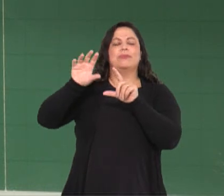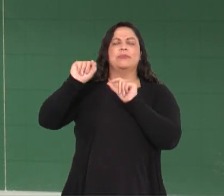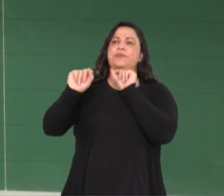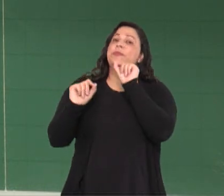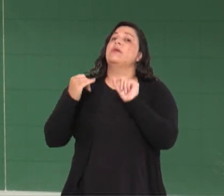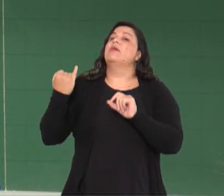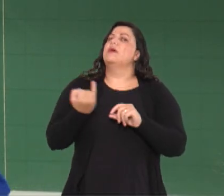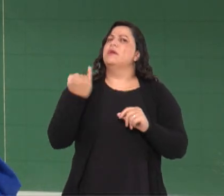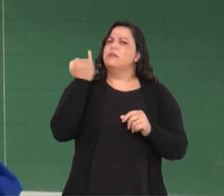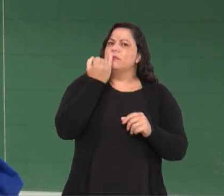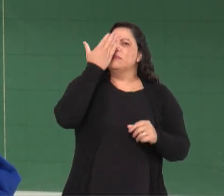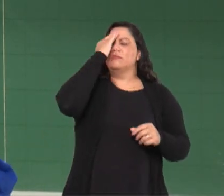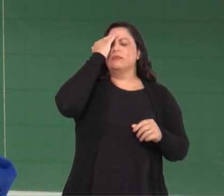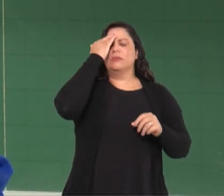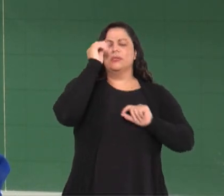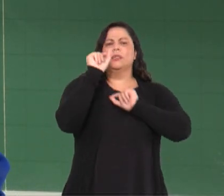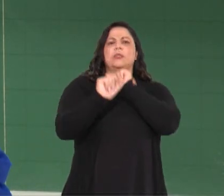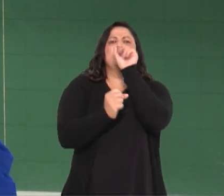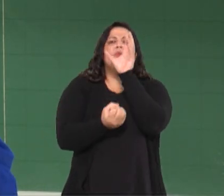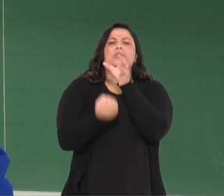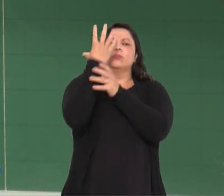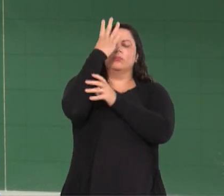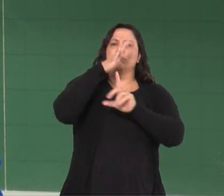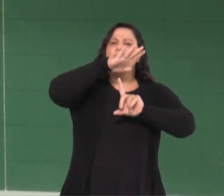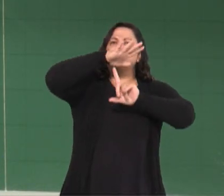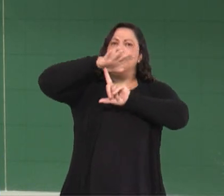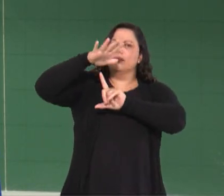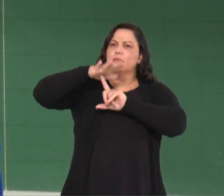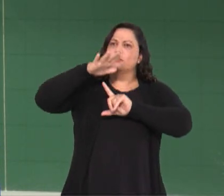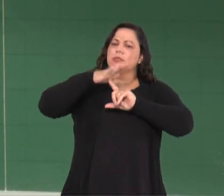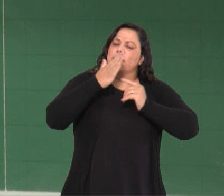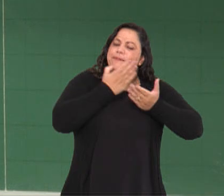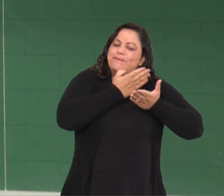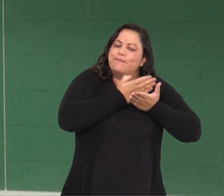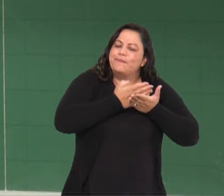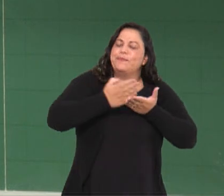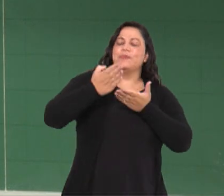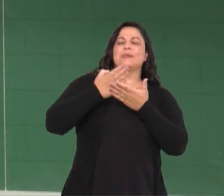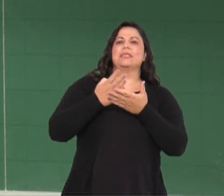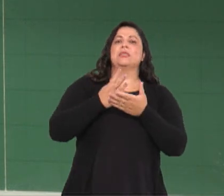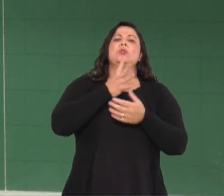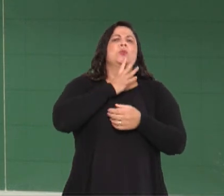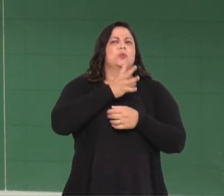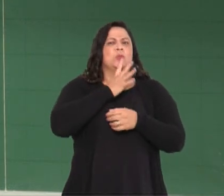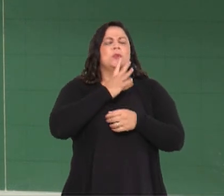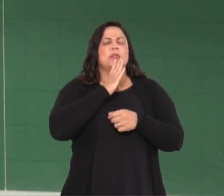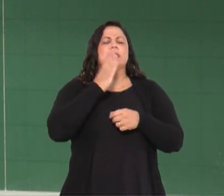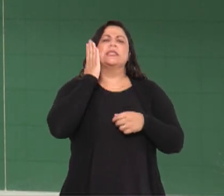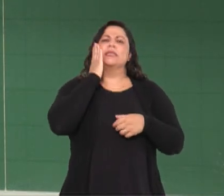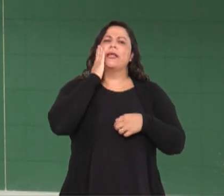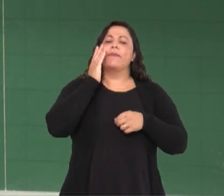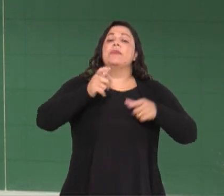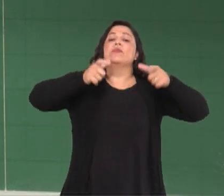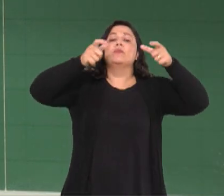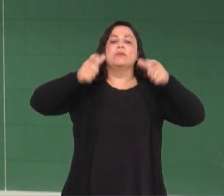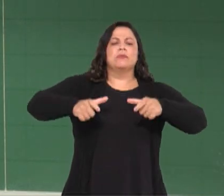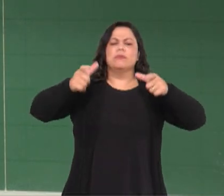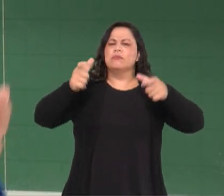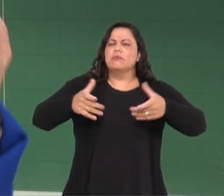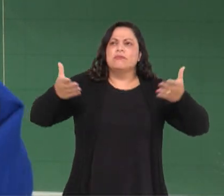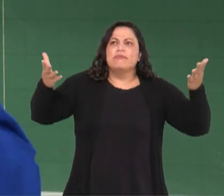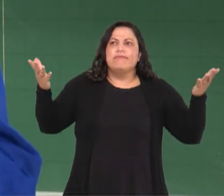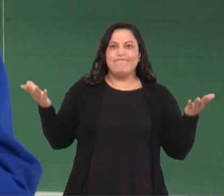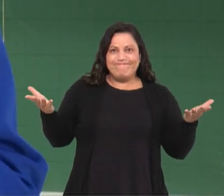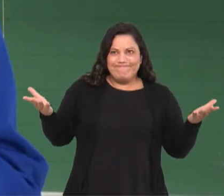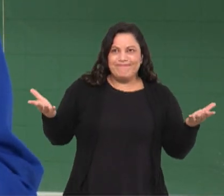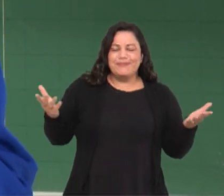a formação do território do Paraná é inicialmente conhecermos e sabermos a sua localização, né?